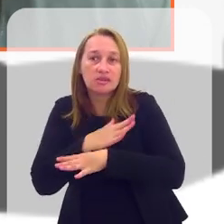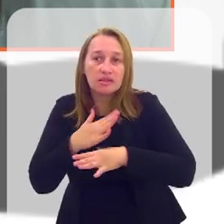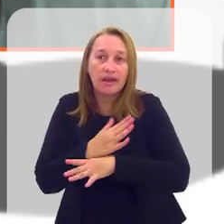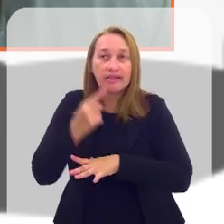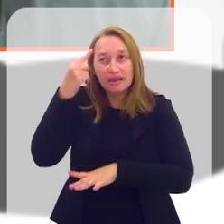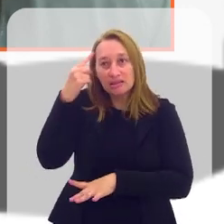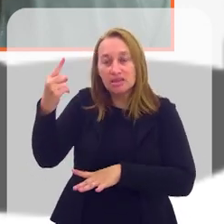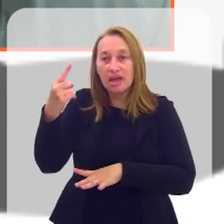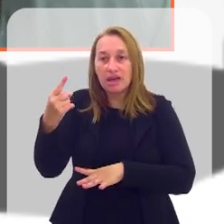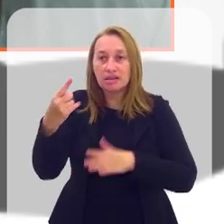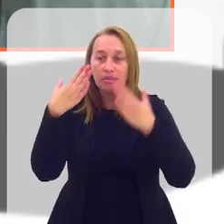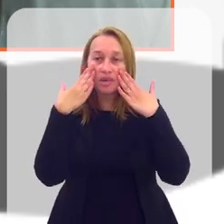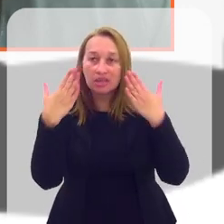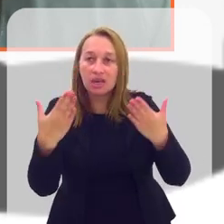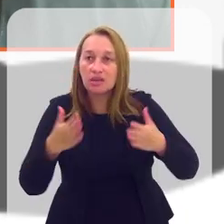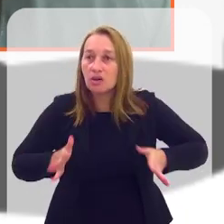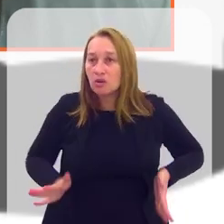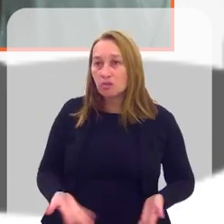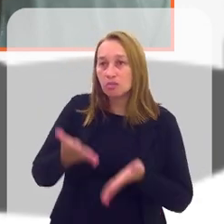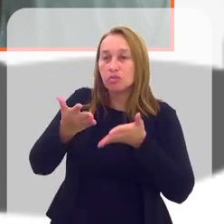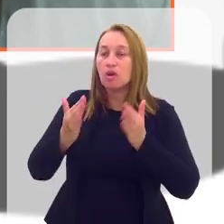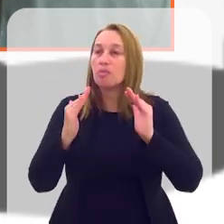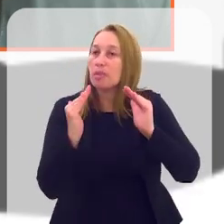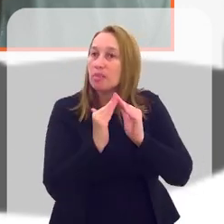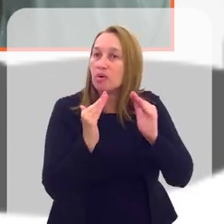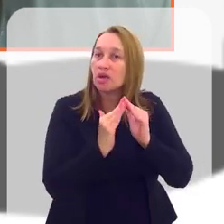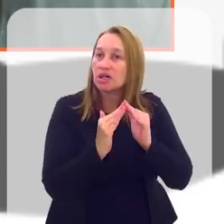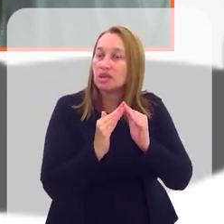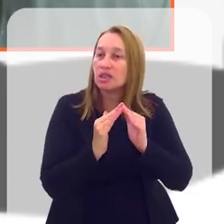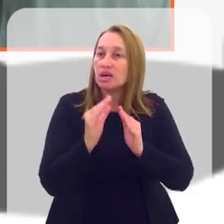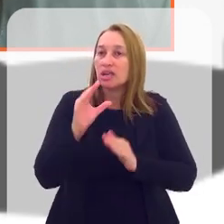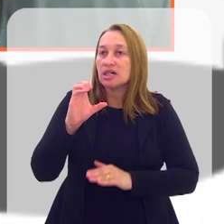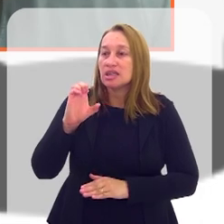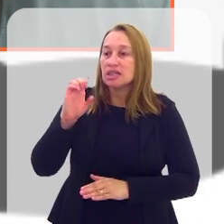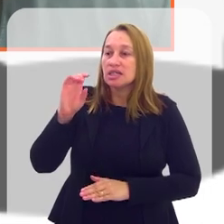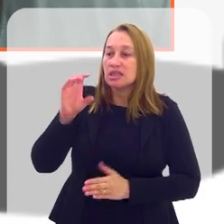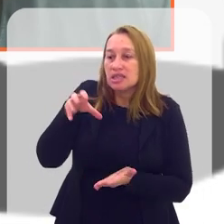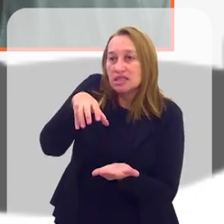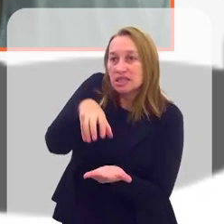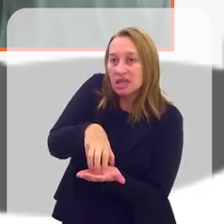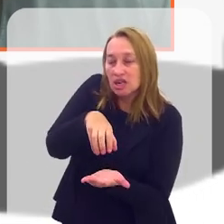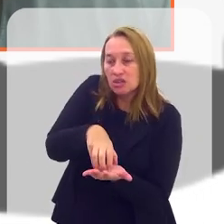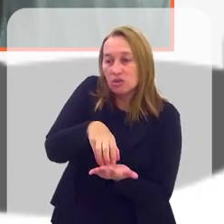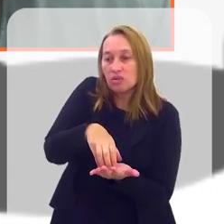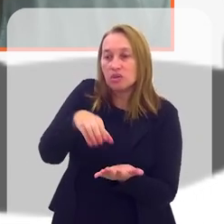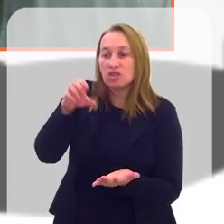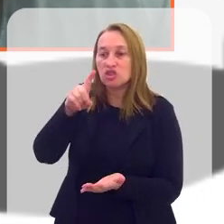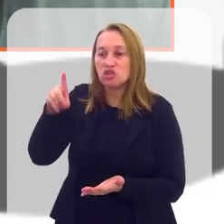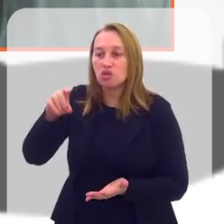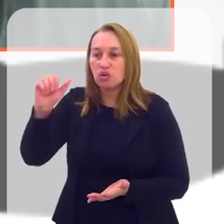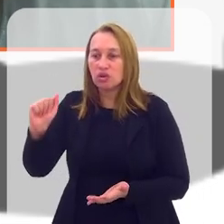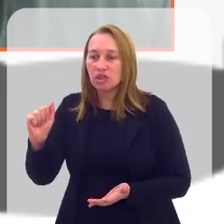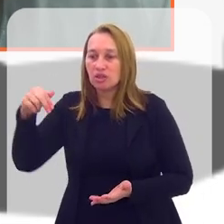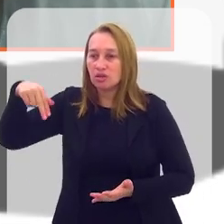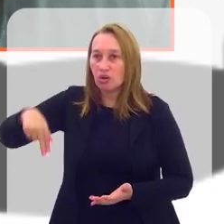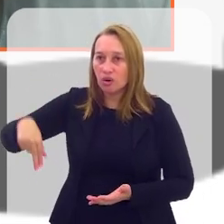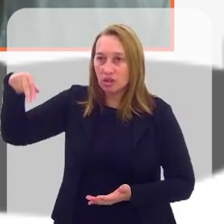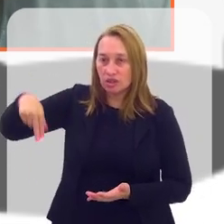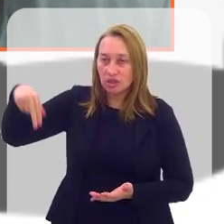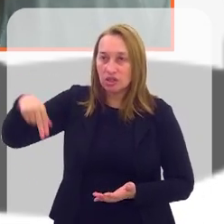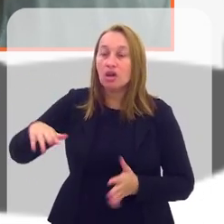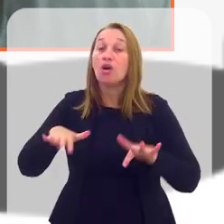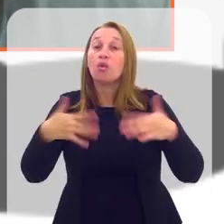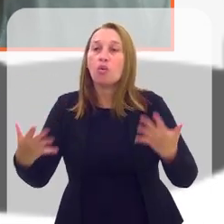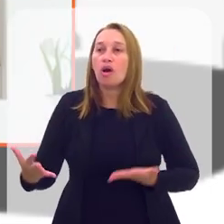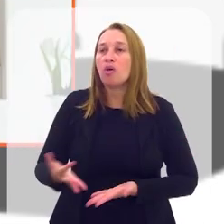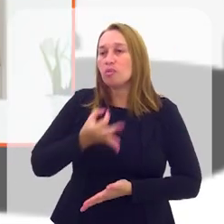E entre as ideias apresentadas, há o impulso para a ocupação do centro e zona norte e o IPTU progressivo no